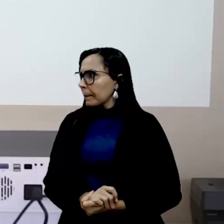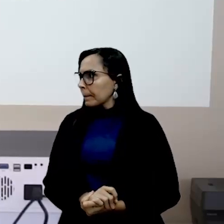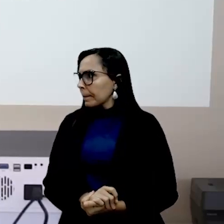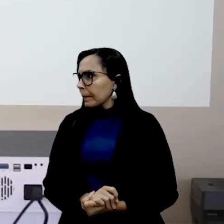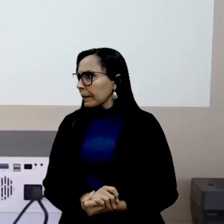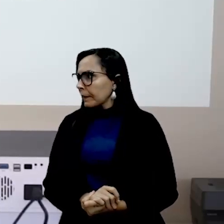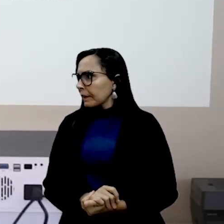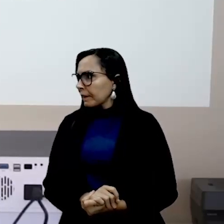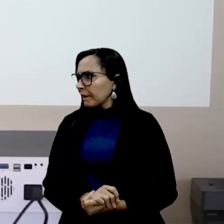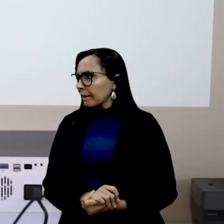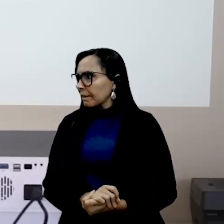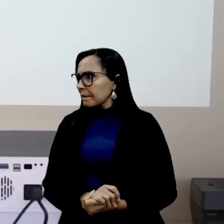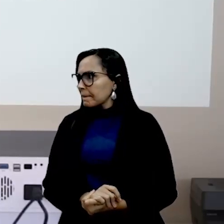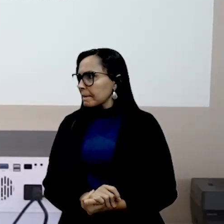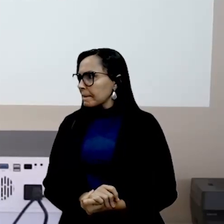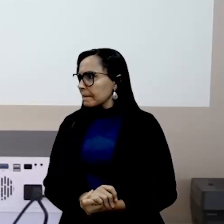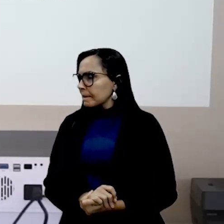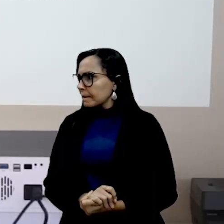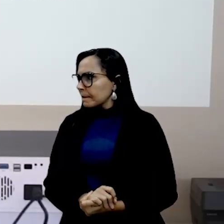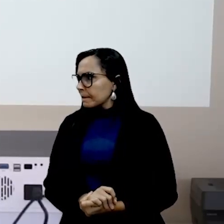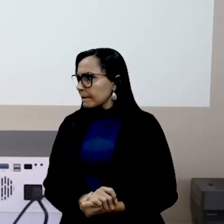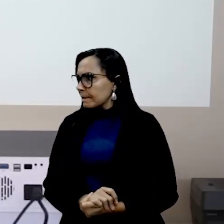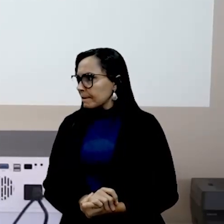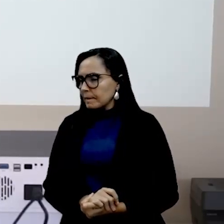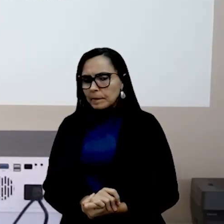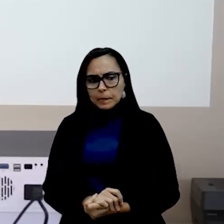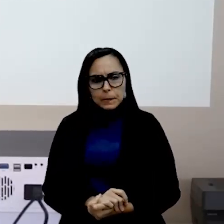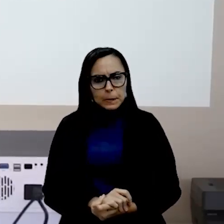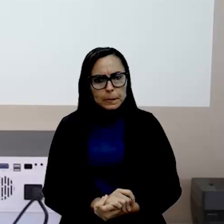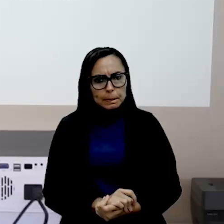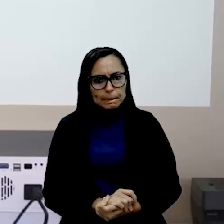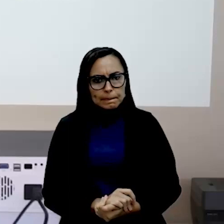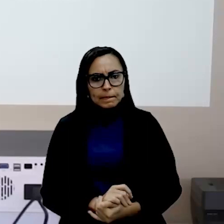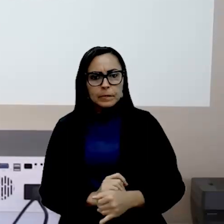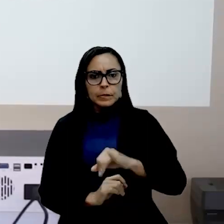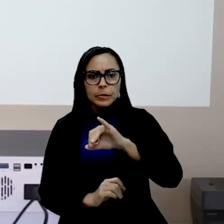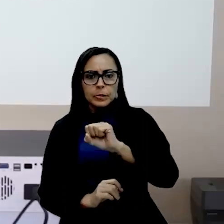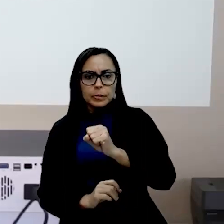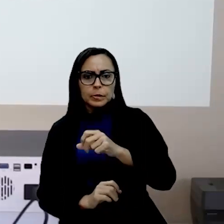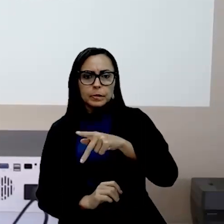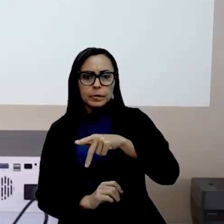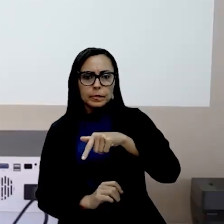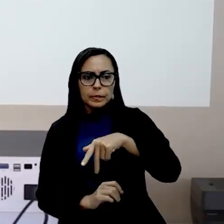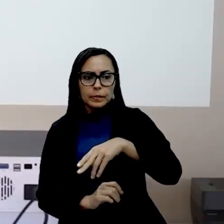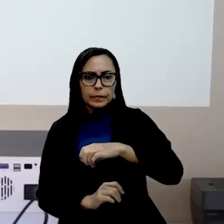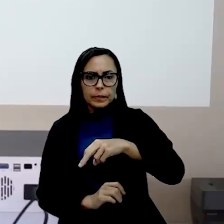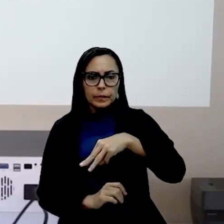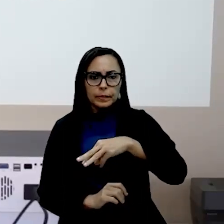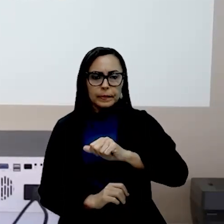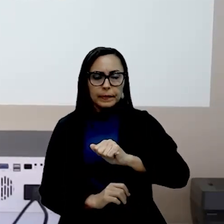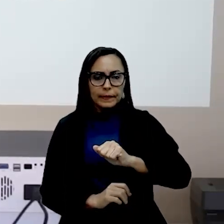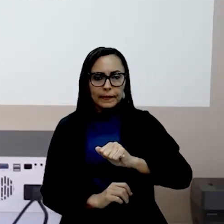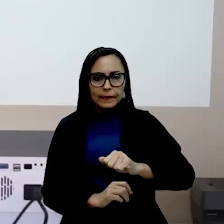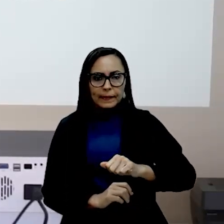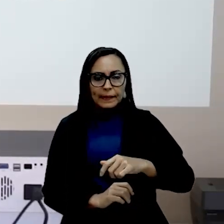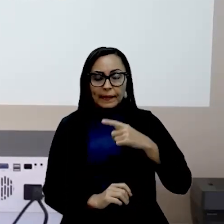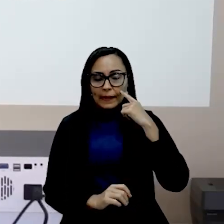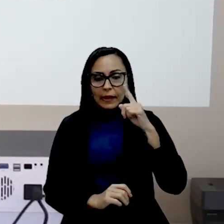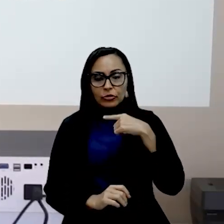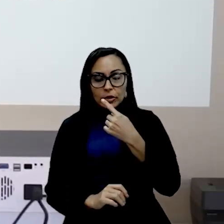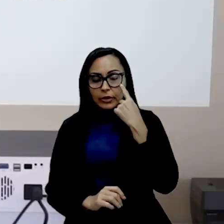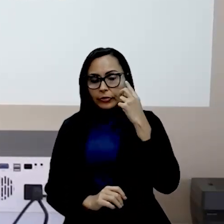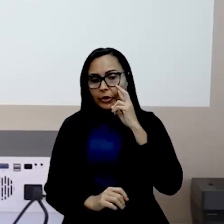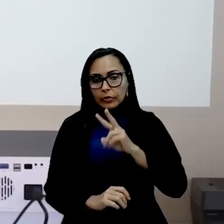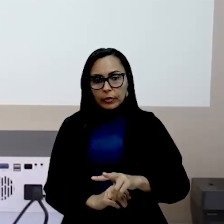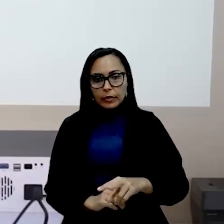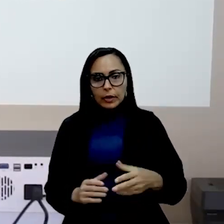dos 45 anos, né? Isquemia é coisa para muito mais. E uma coisa que a gente está vendo aqui,